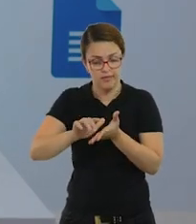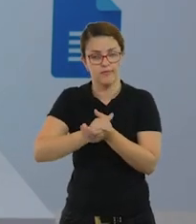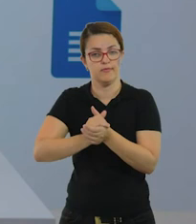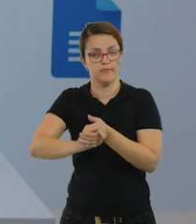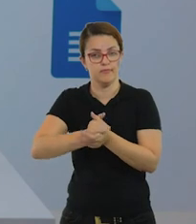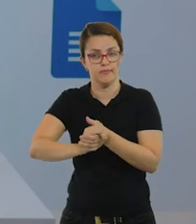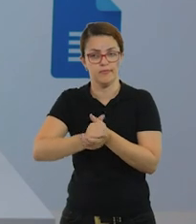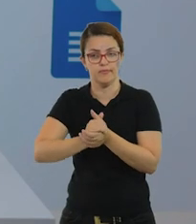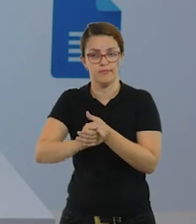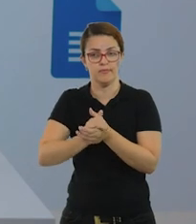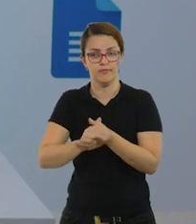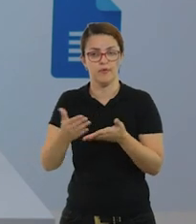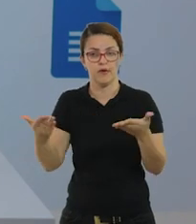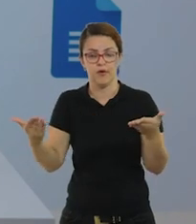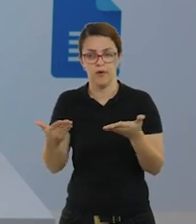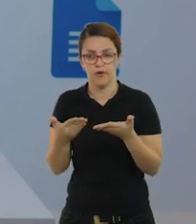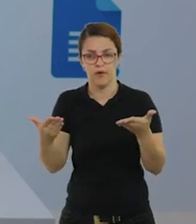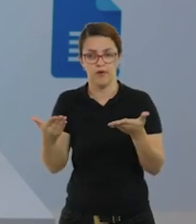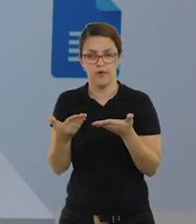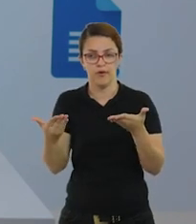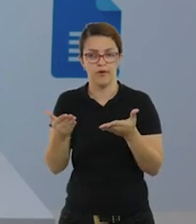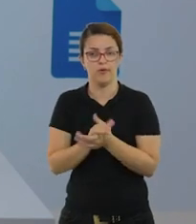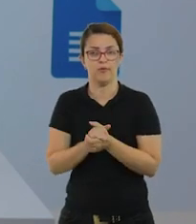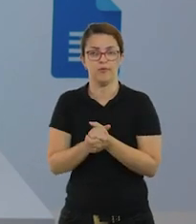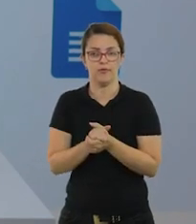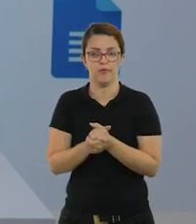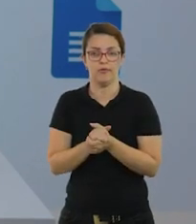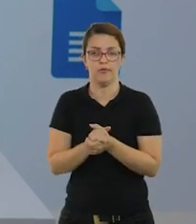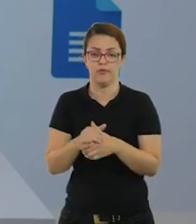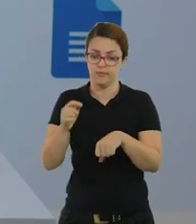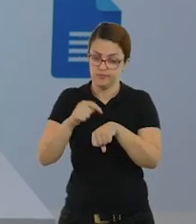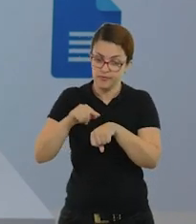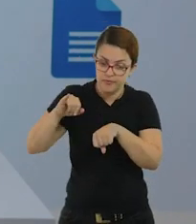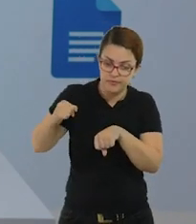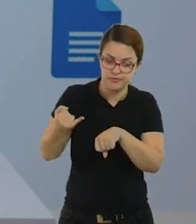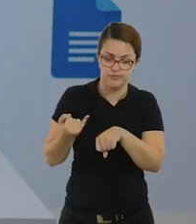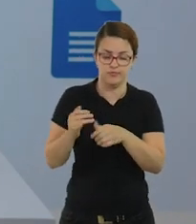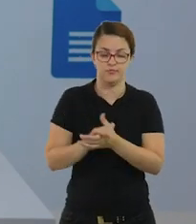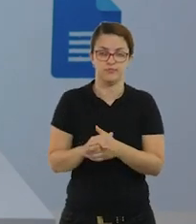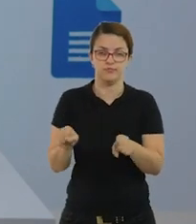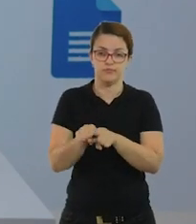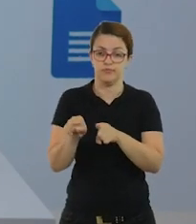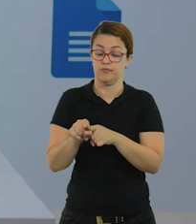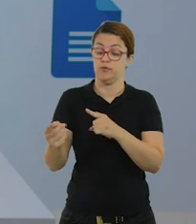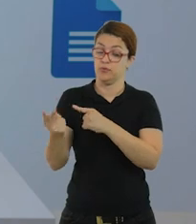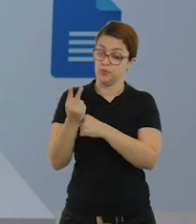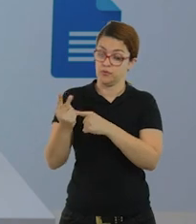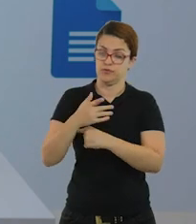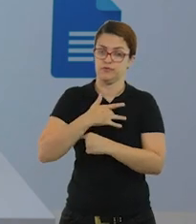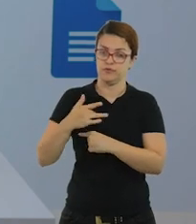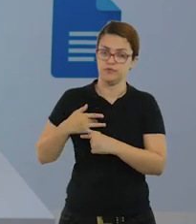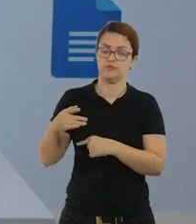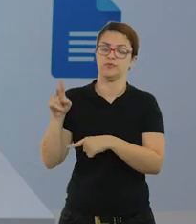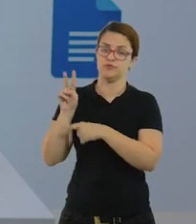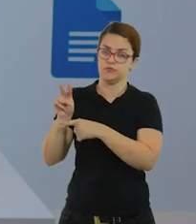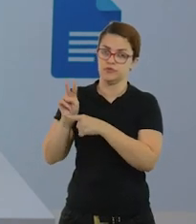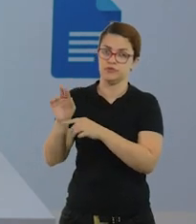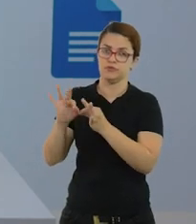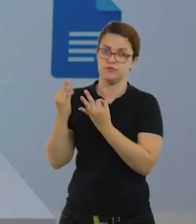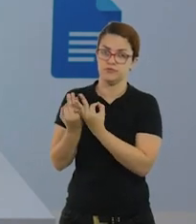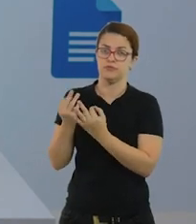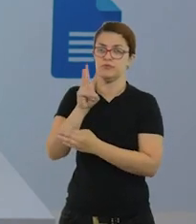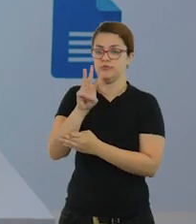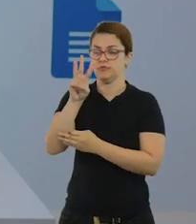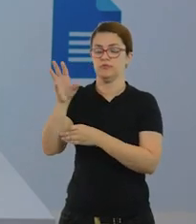sempre lavar as suas mãos. Estamos no momento em que temos que utilizar bem o nosso tempo, cuidar da nossa saúde, cuidar da